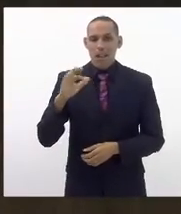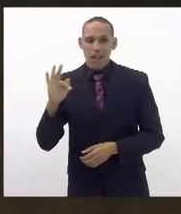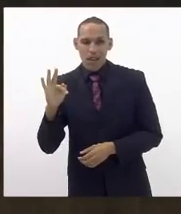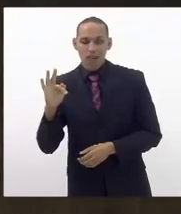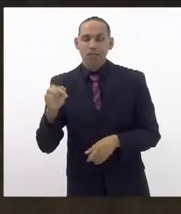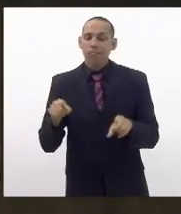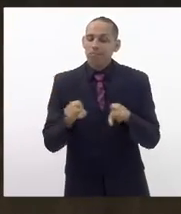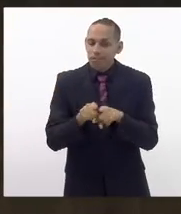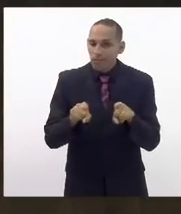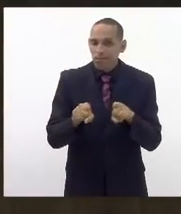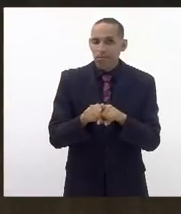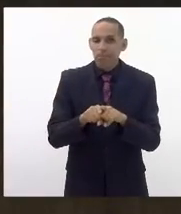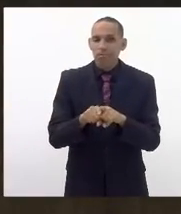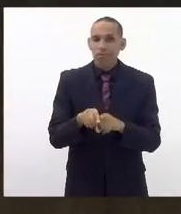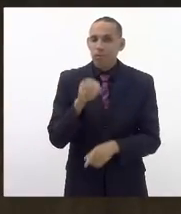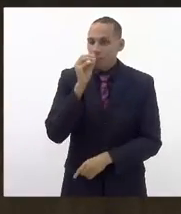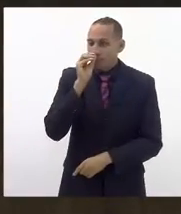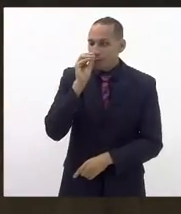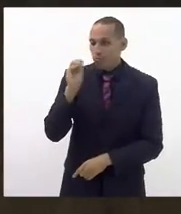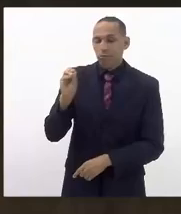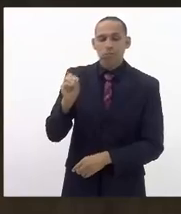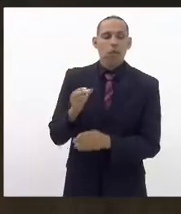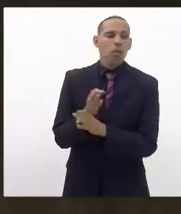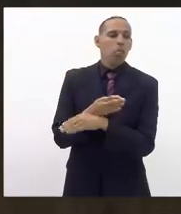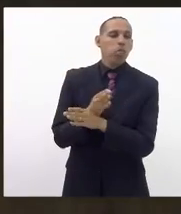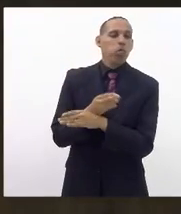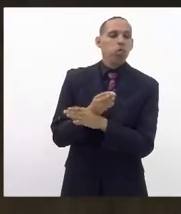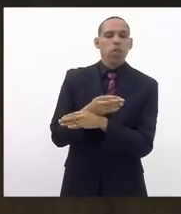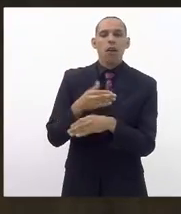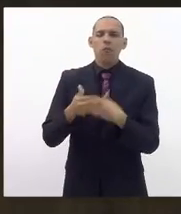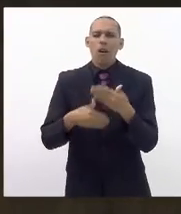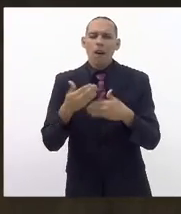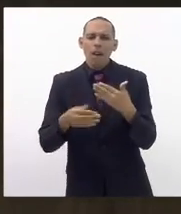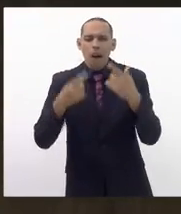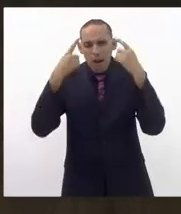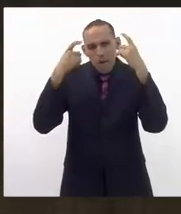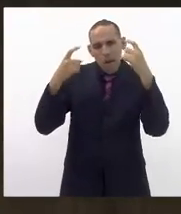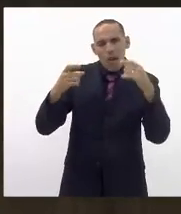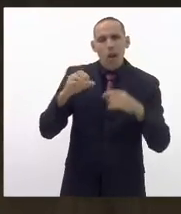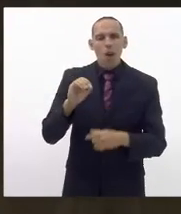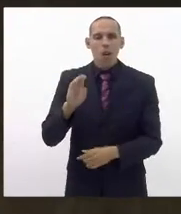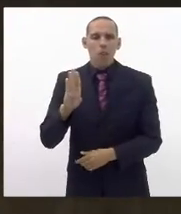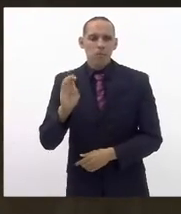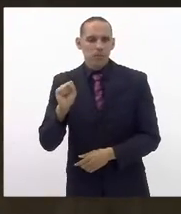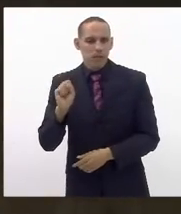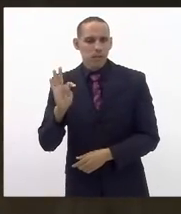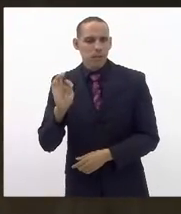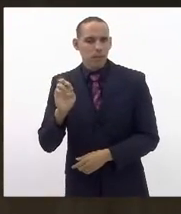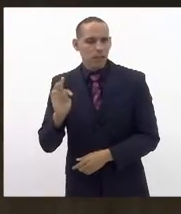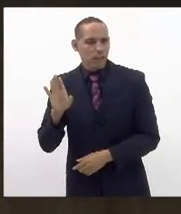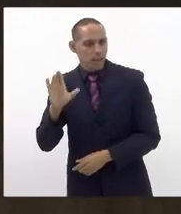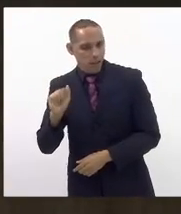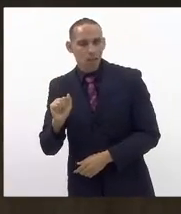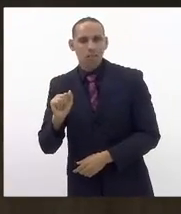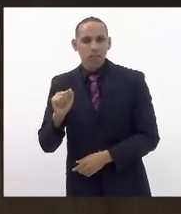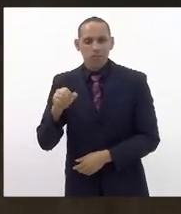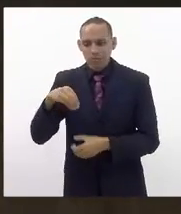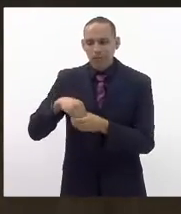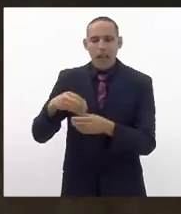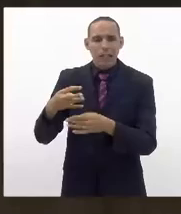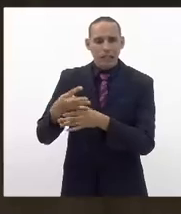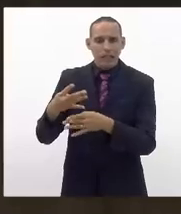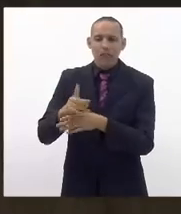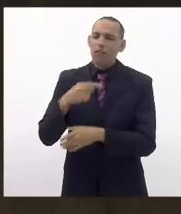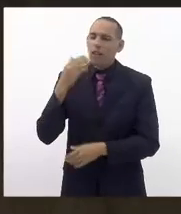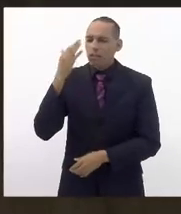que também foi negligente com todo o processo de violência obstétrica ali naquela cidade. A gente sabe que esse é um